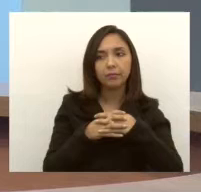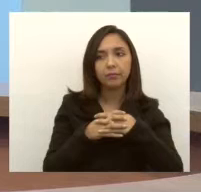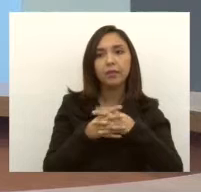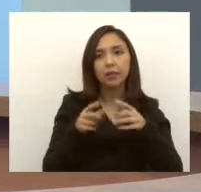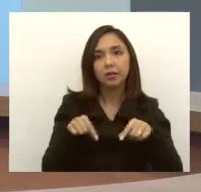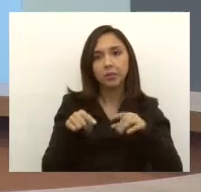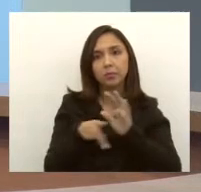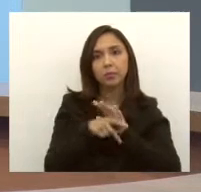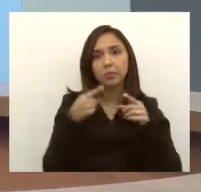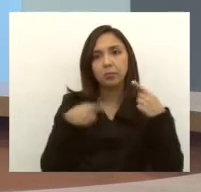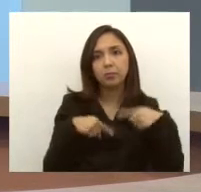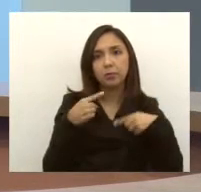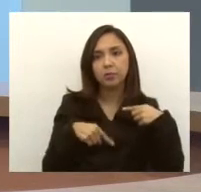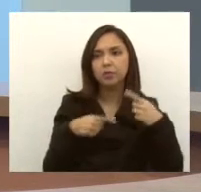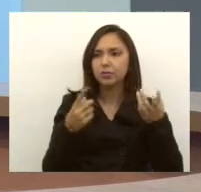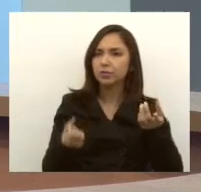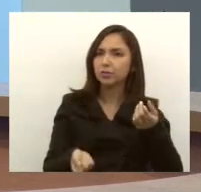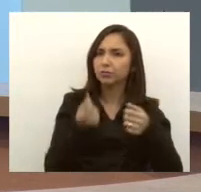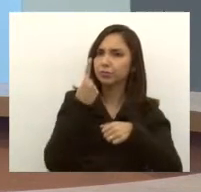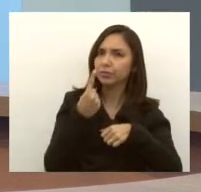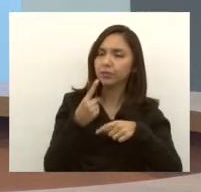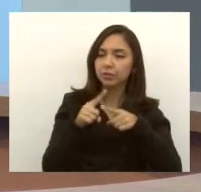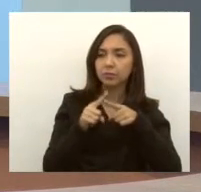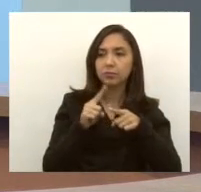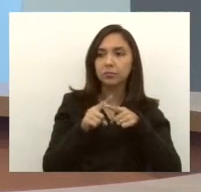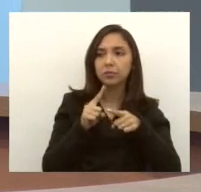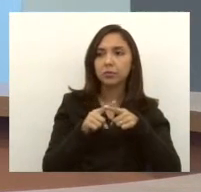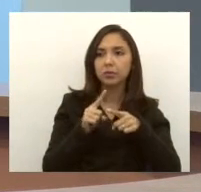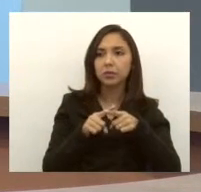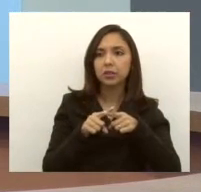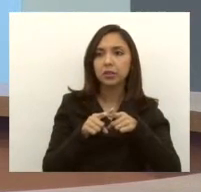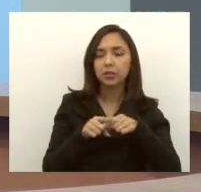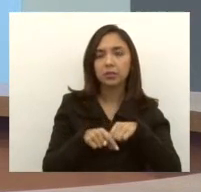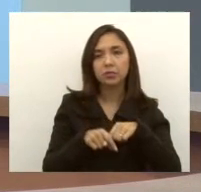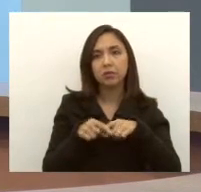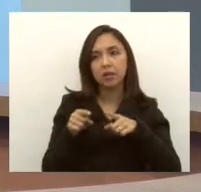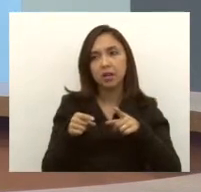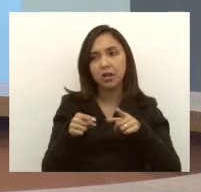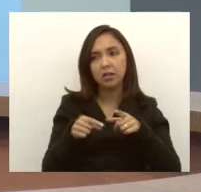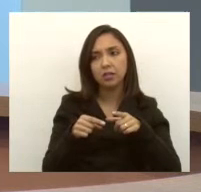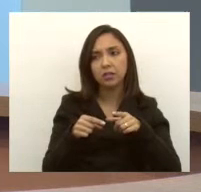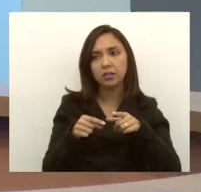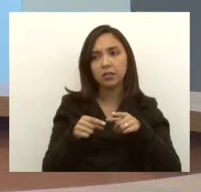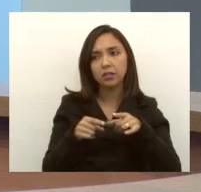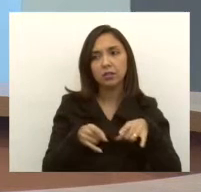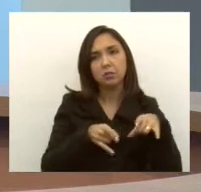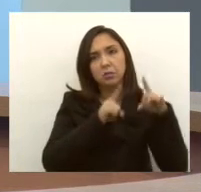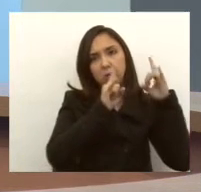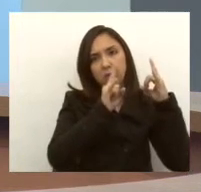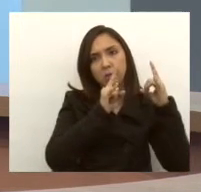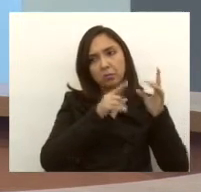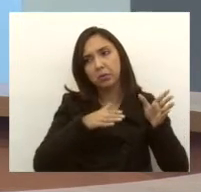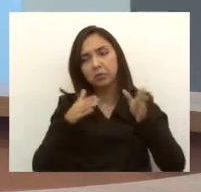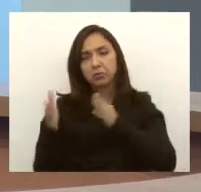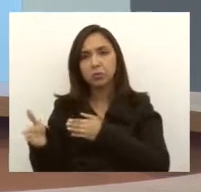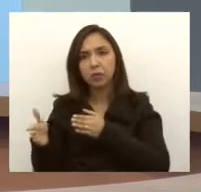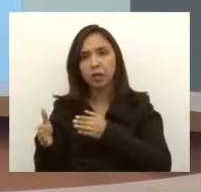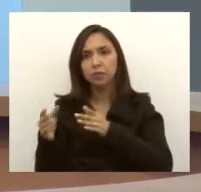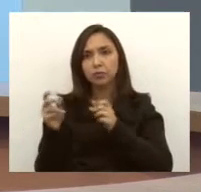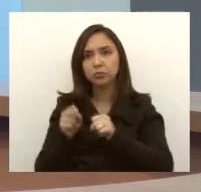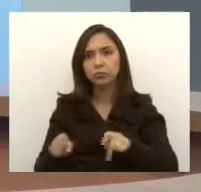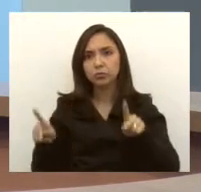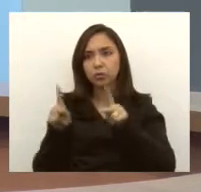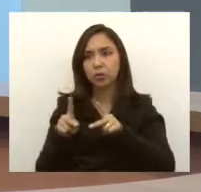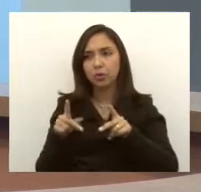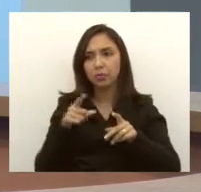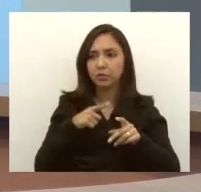do jogo político. Eu só achei estranho porque é um empreendimento do lado do shopping e aí eu não sei se tem